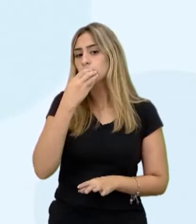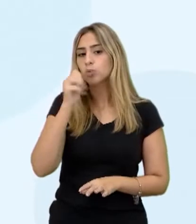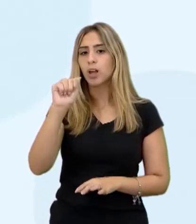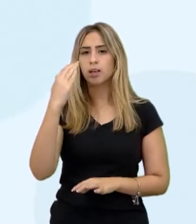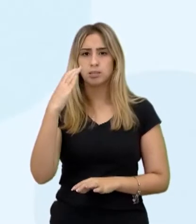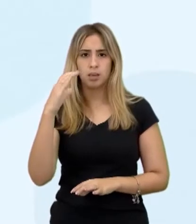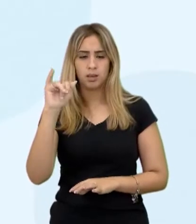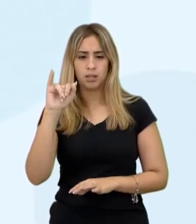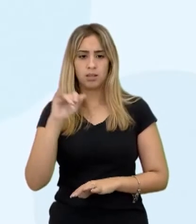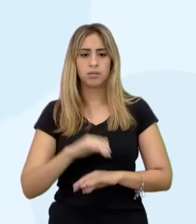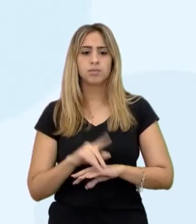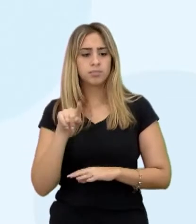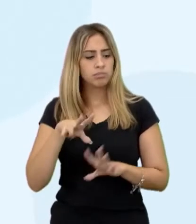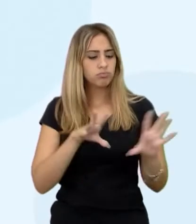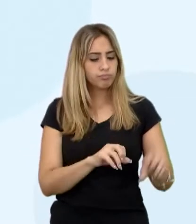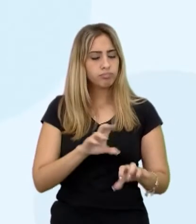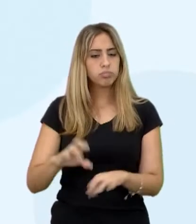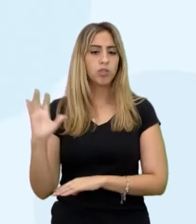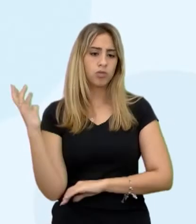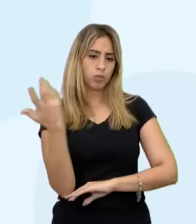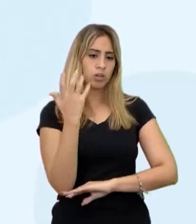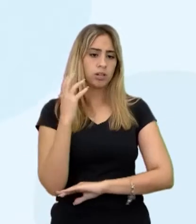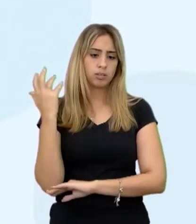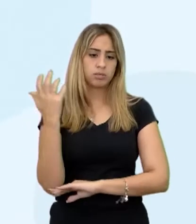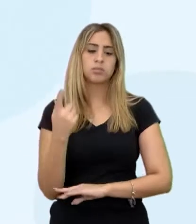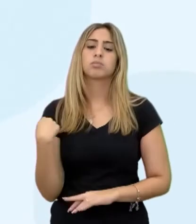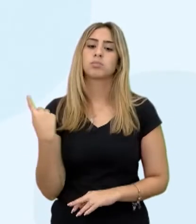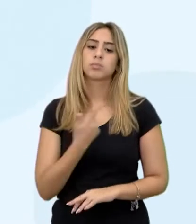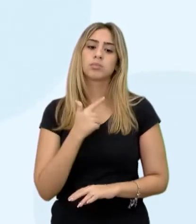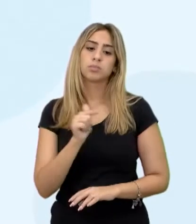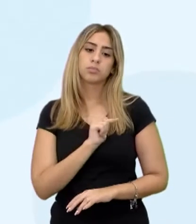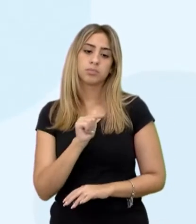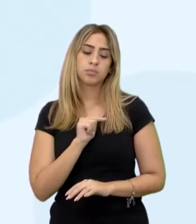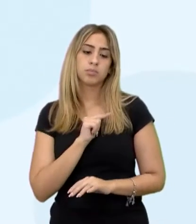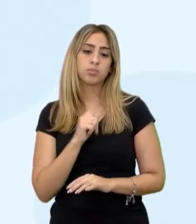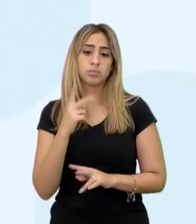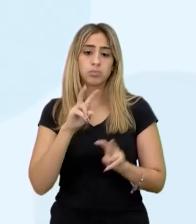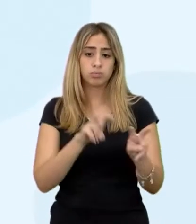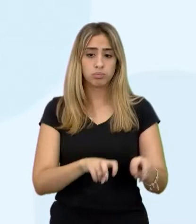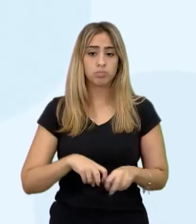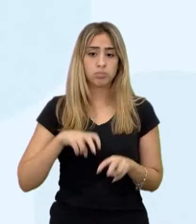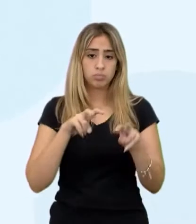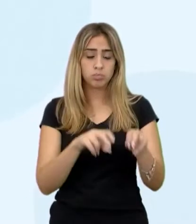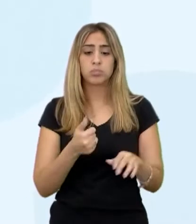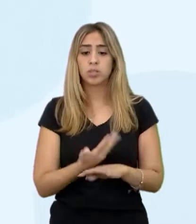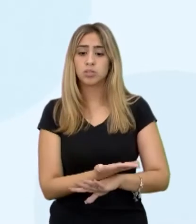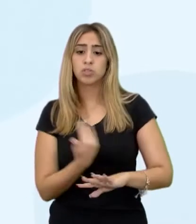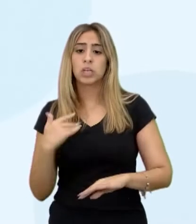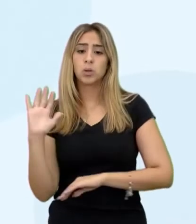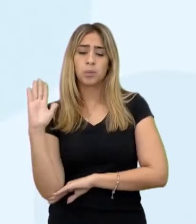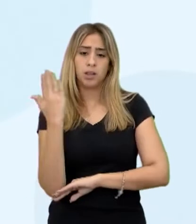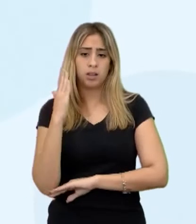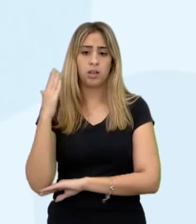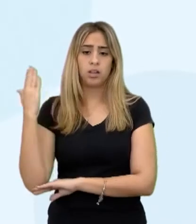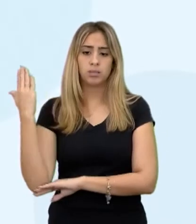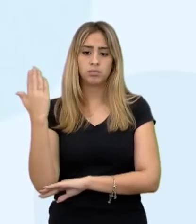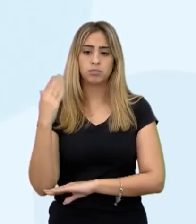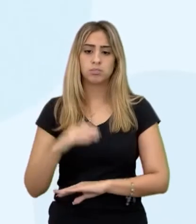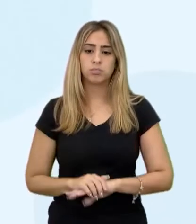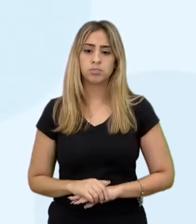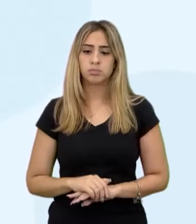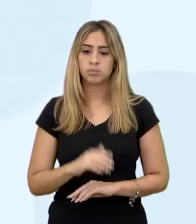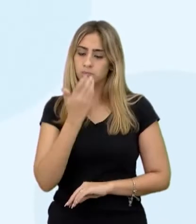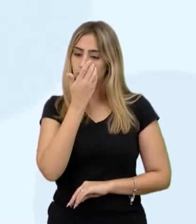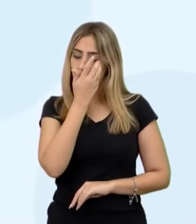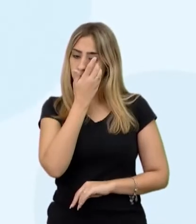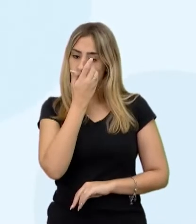açaí, né? Que são colhidas na floresta. E nós temos aqui um trator que está retirando madeiras, né? Retirando madeiras.